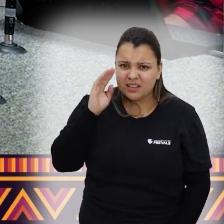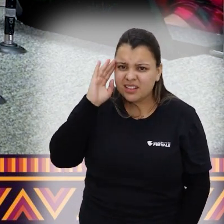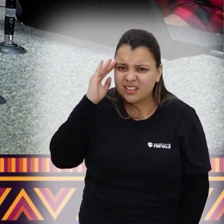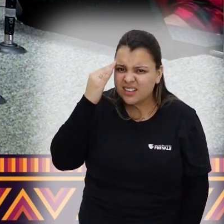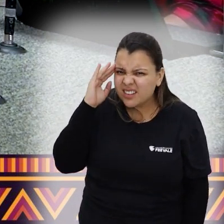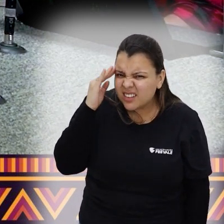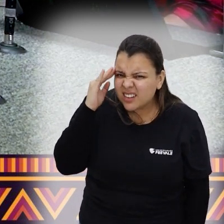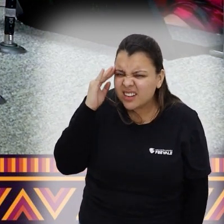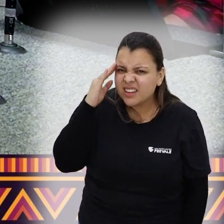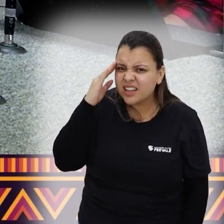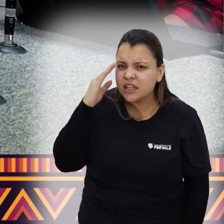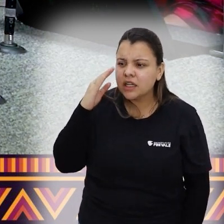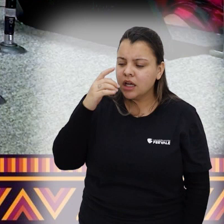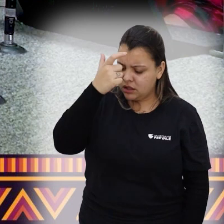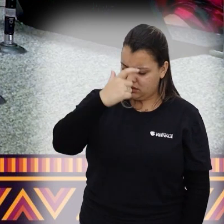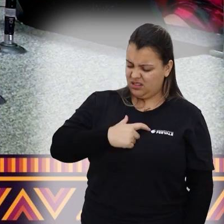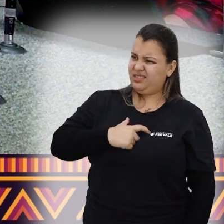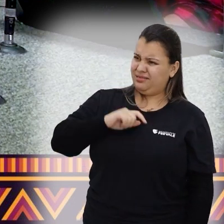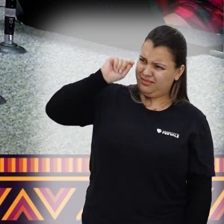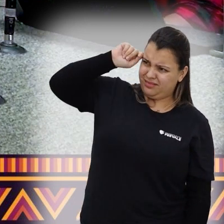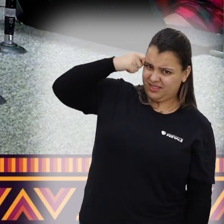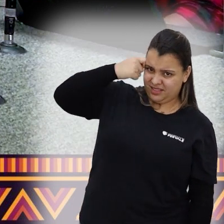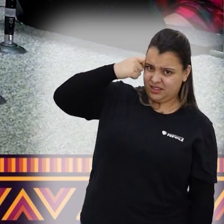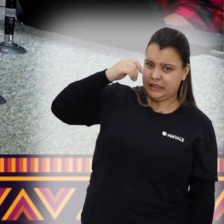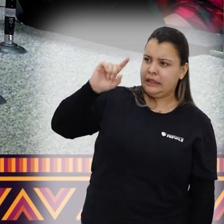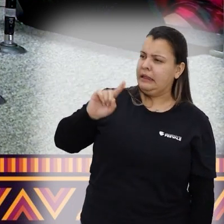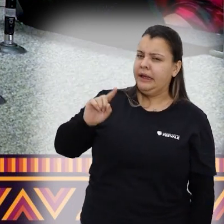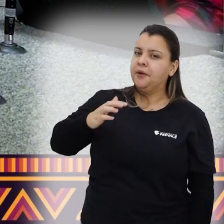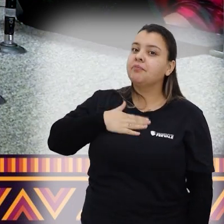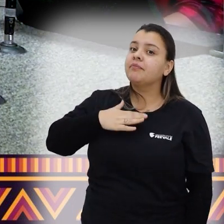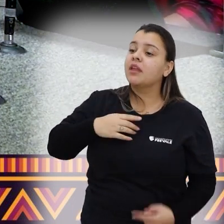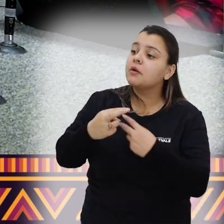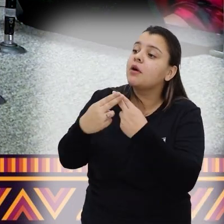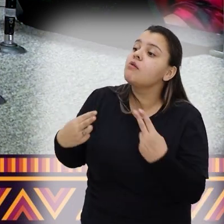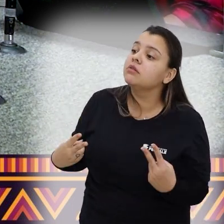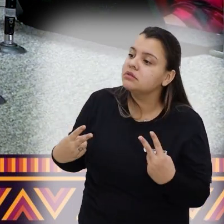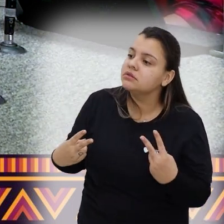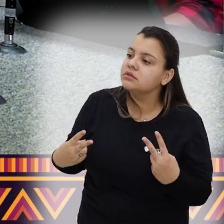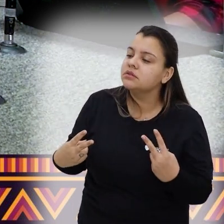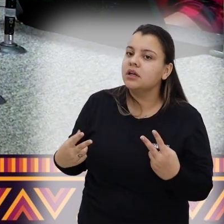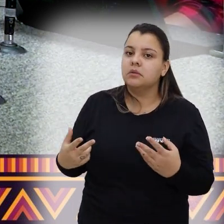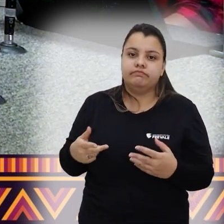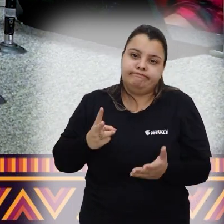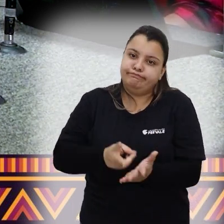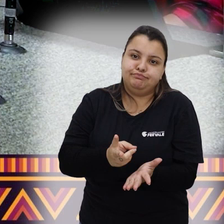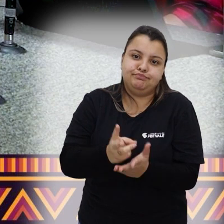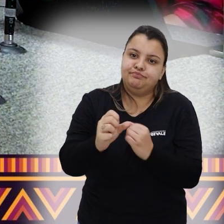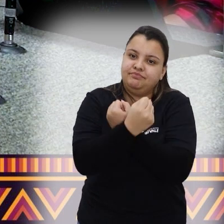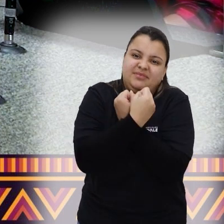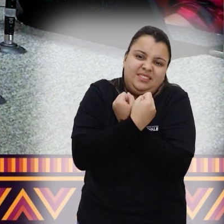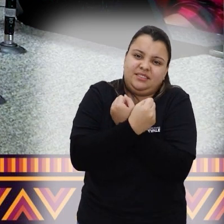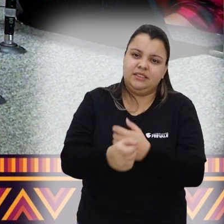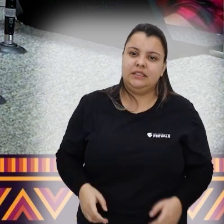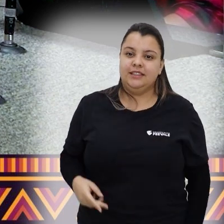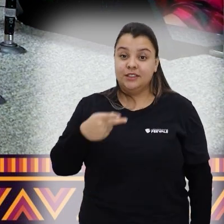até porque a minha mãe, ela não se entendia como ser humano, ela se entendia como uma coisa, porque ela era semi-escravizada. Isso é muito louco que eu